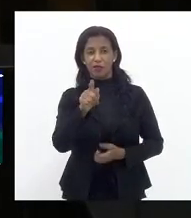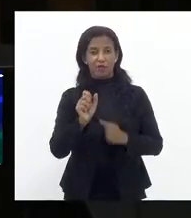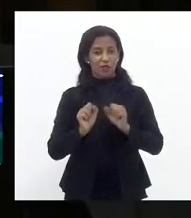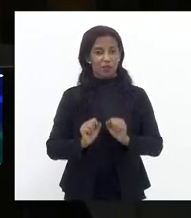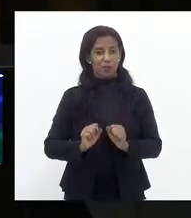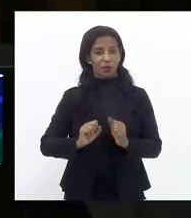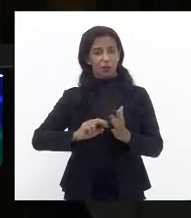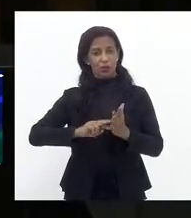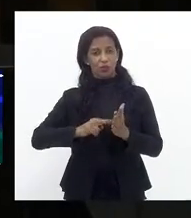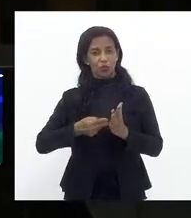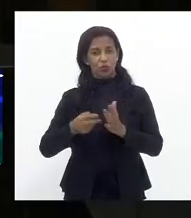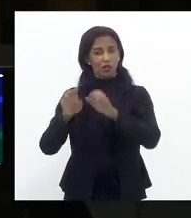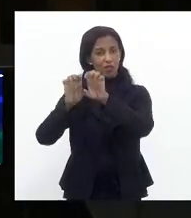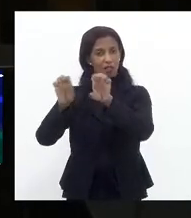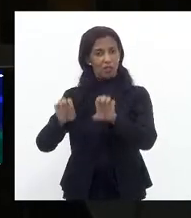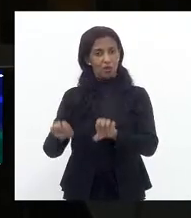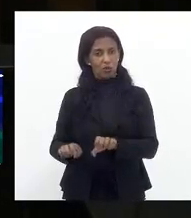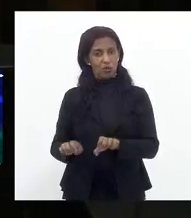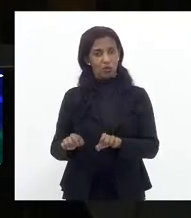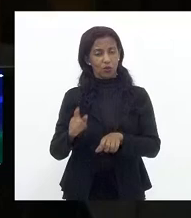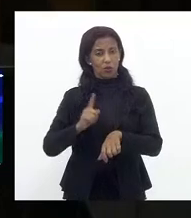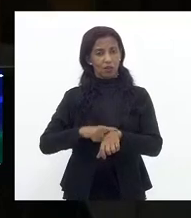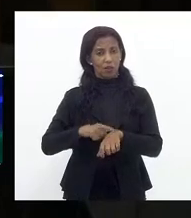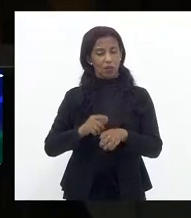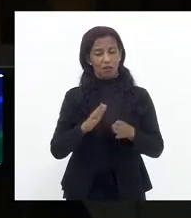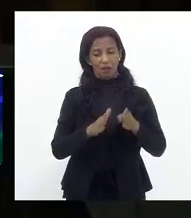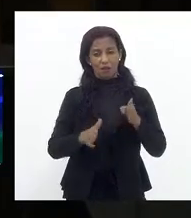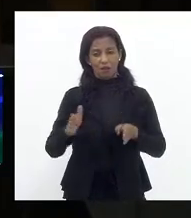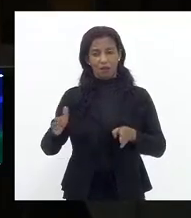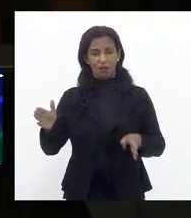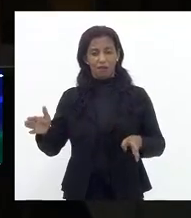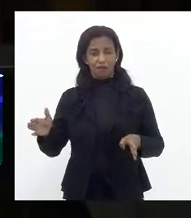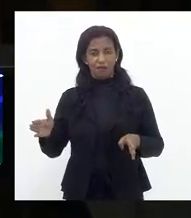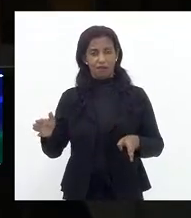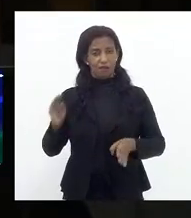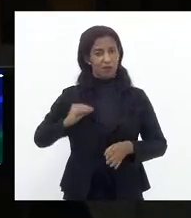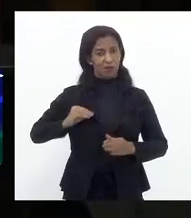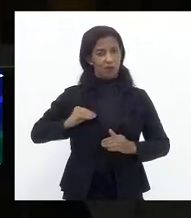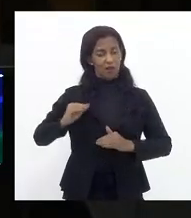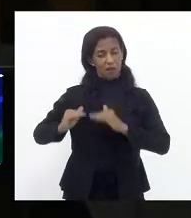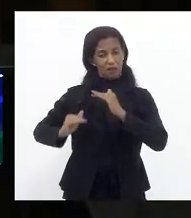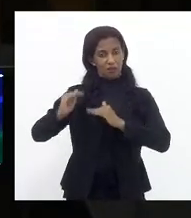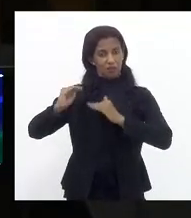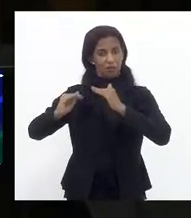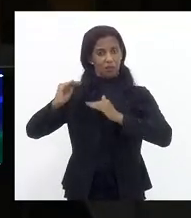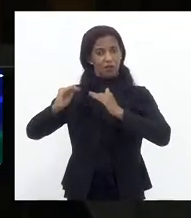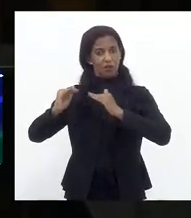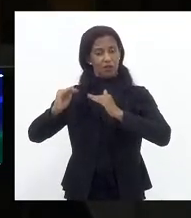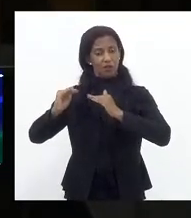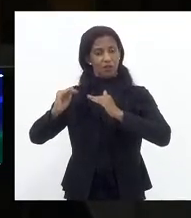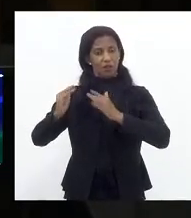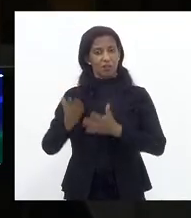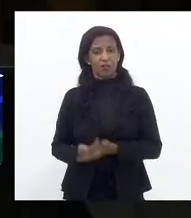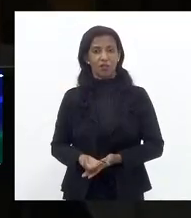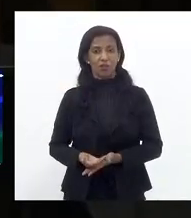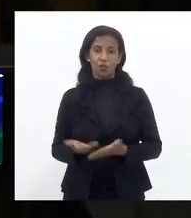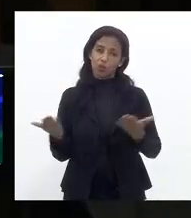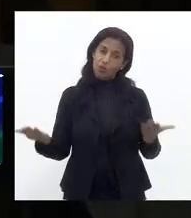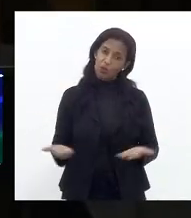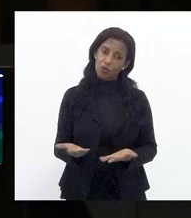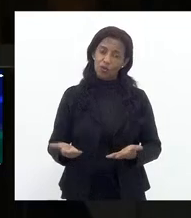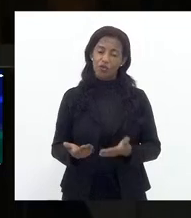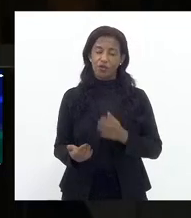a estrutura de carreira para que os salários sejam maiores dos que são no dia de